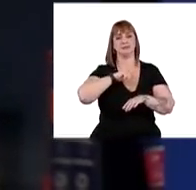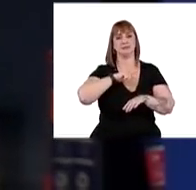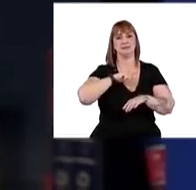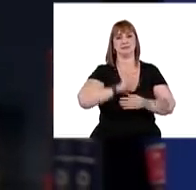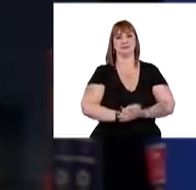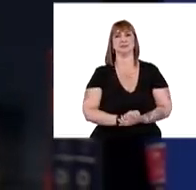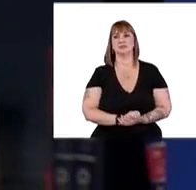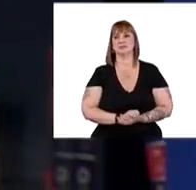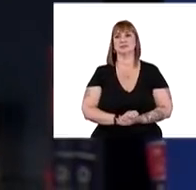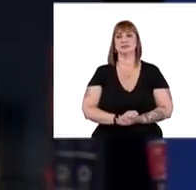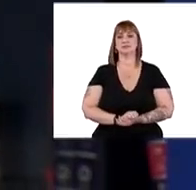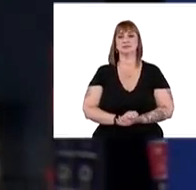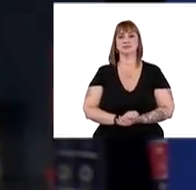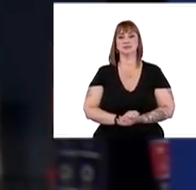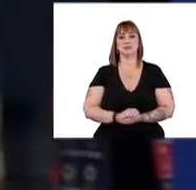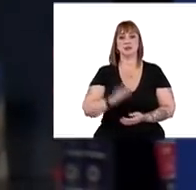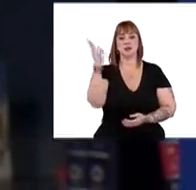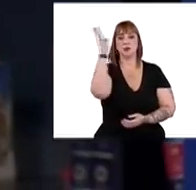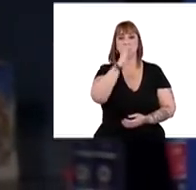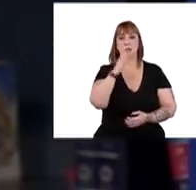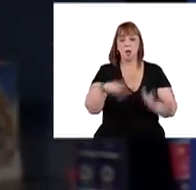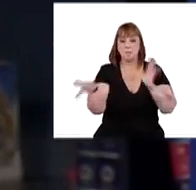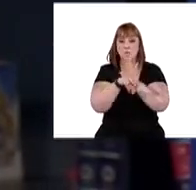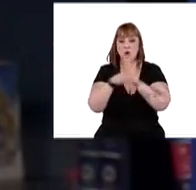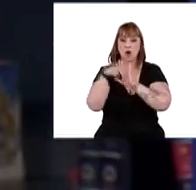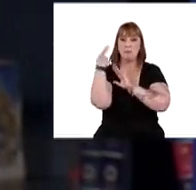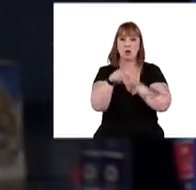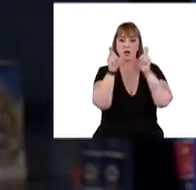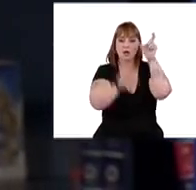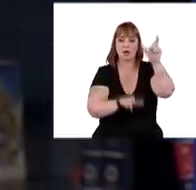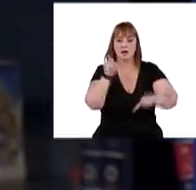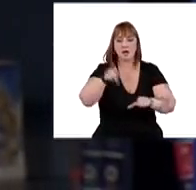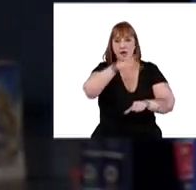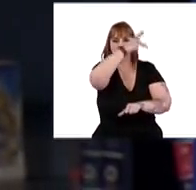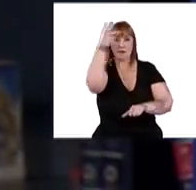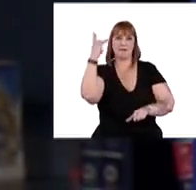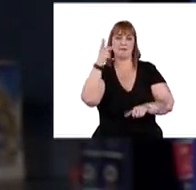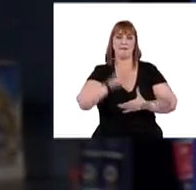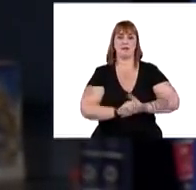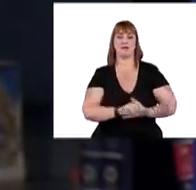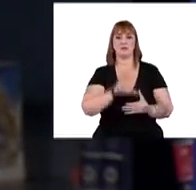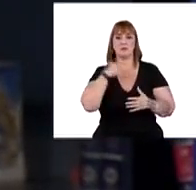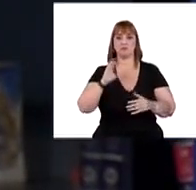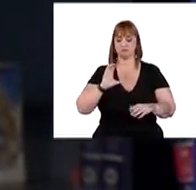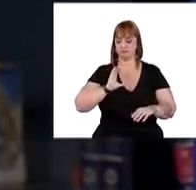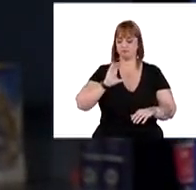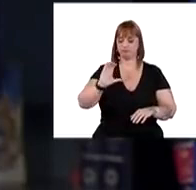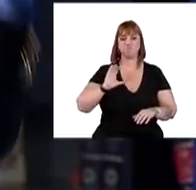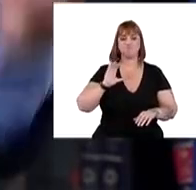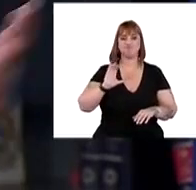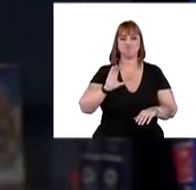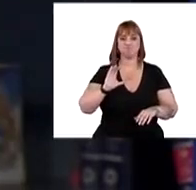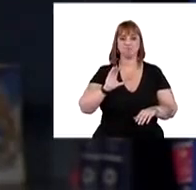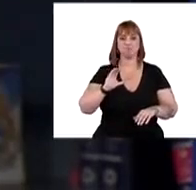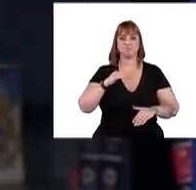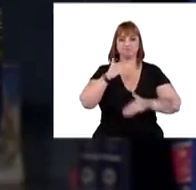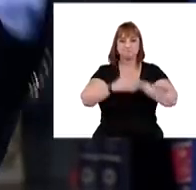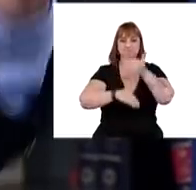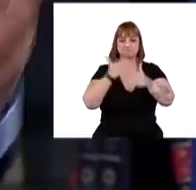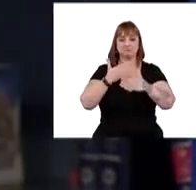Brasil, ele é dos brasileiros. Então, nós vamos enriquecer o Brasil com um grande processo